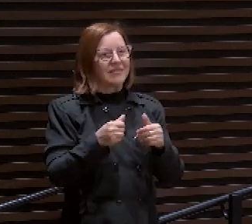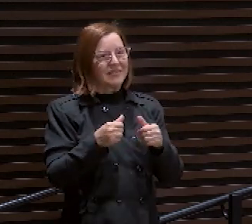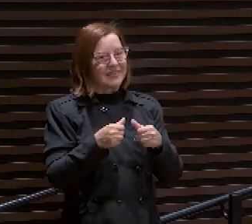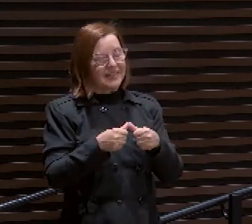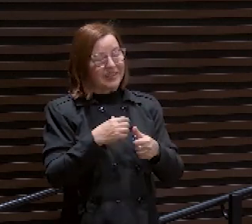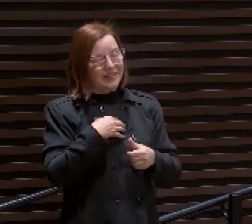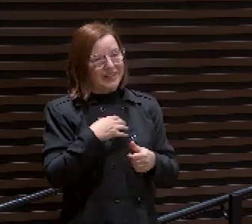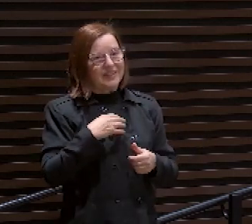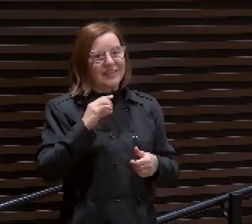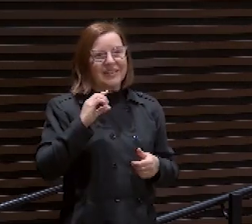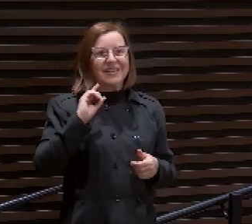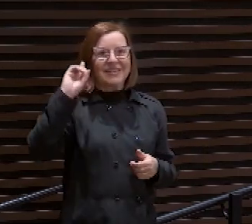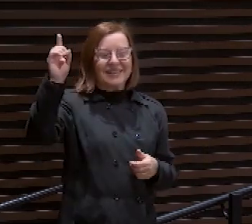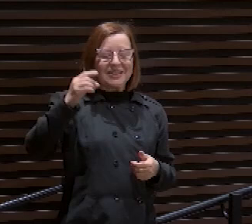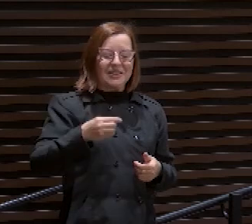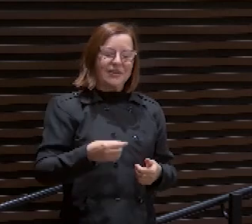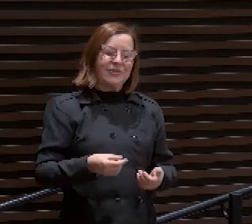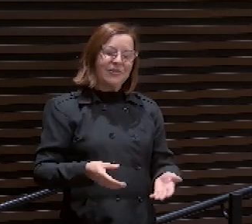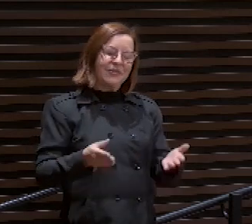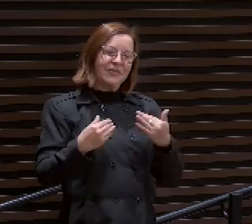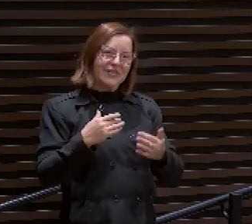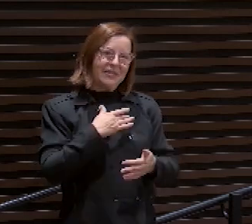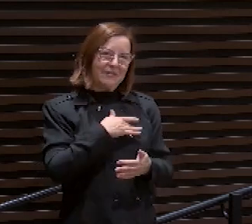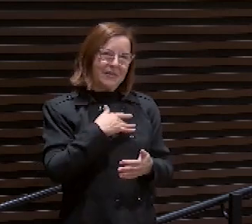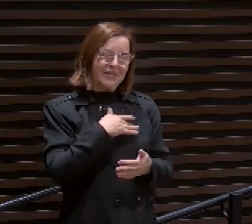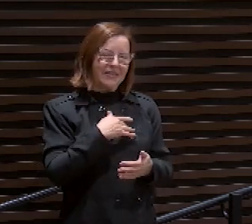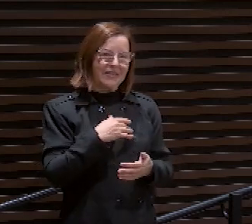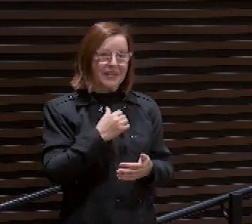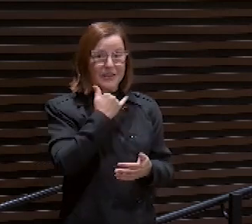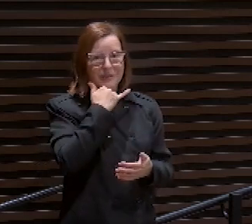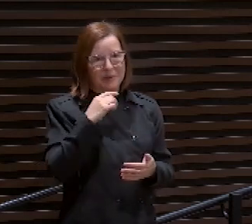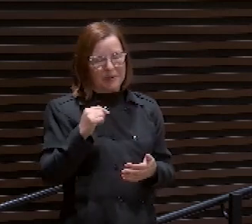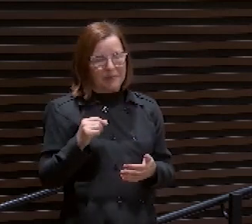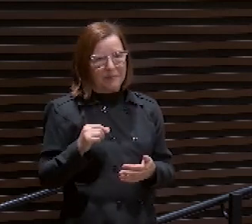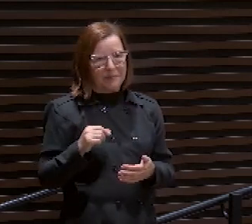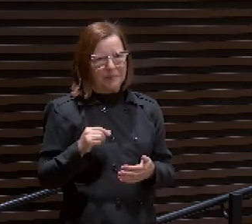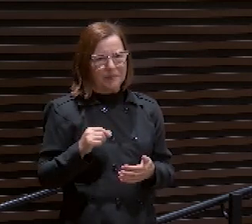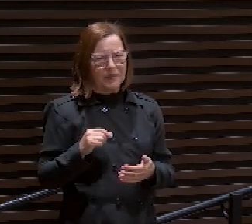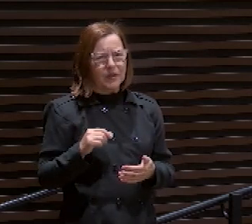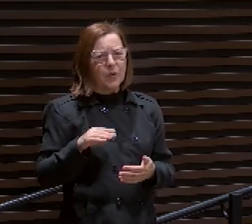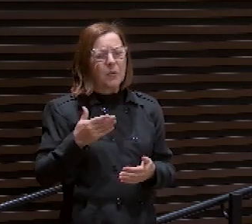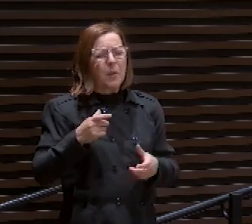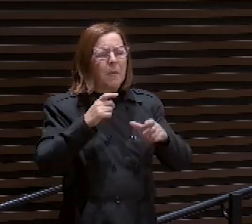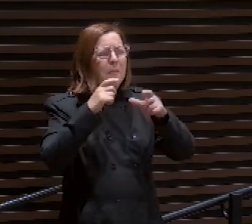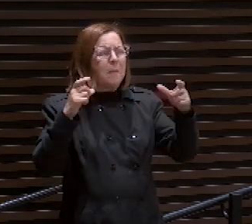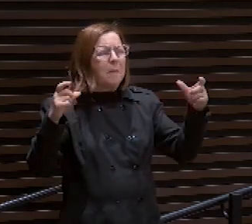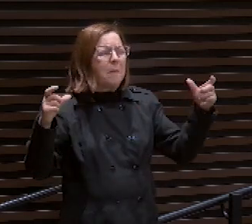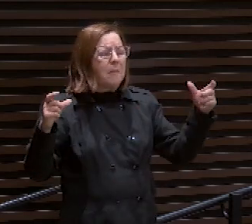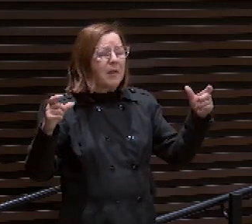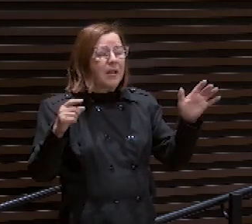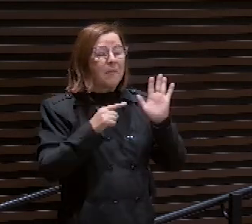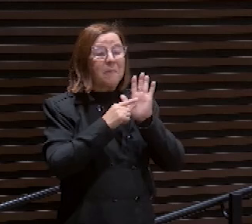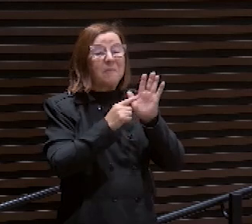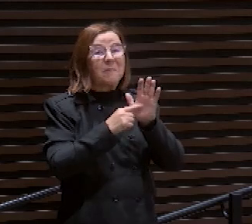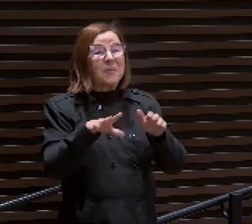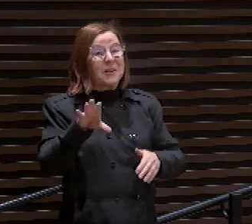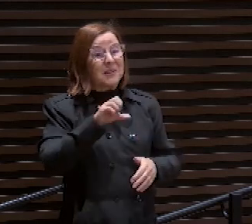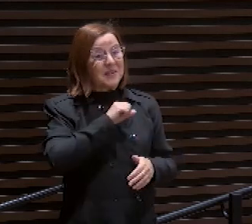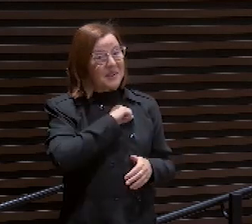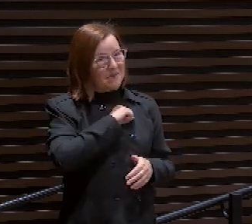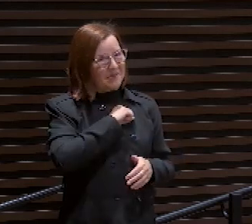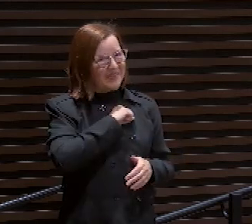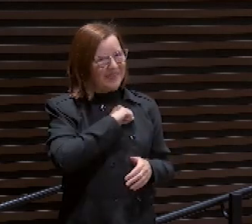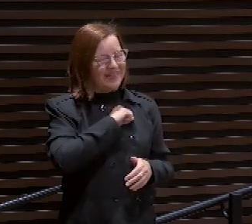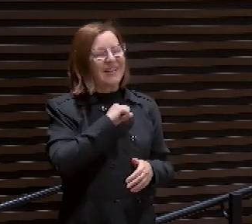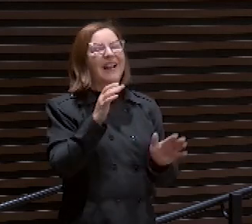Qual foi o maior ato de amor prático da história da humanidade? O maior ato de amor foi Jesus morrer a nossa morte e nos